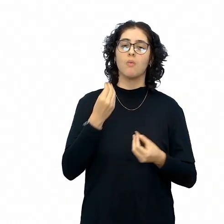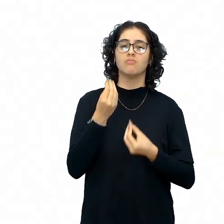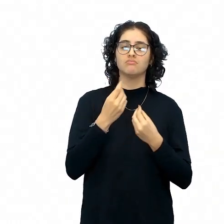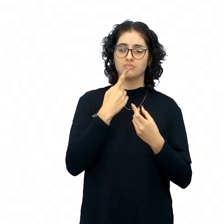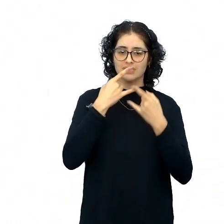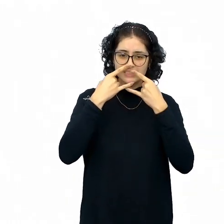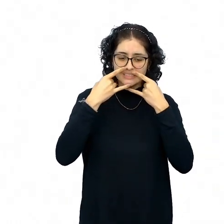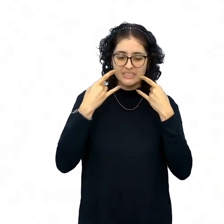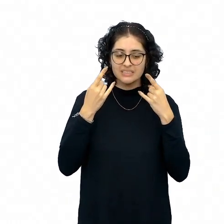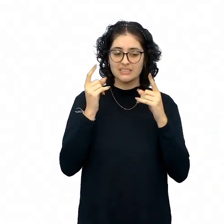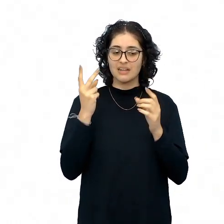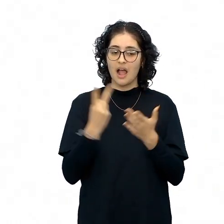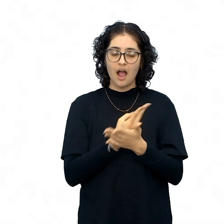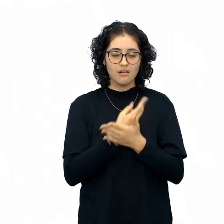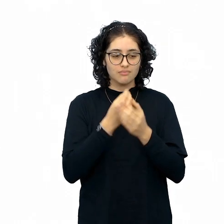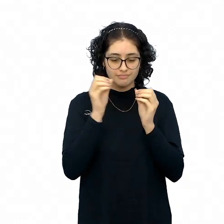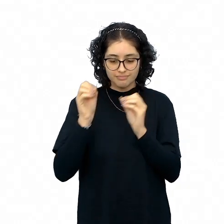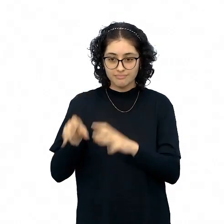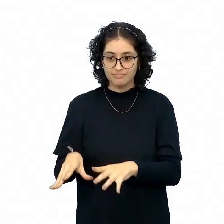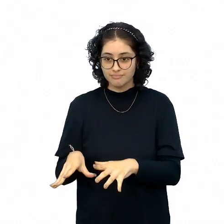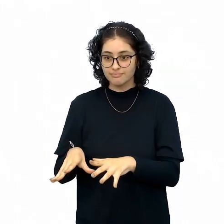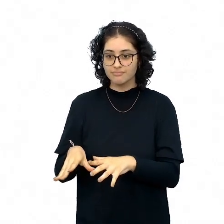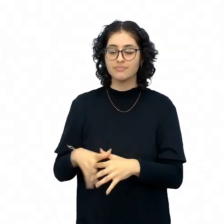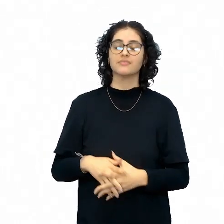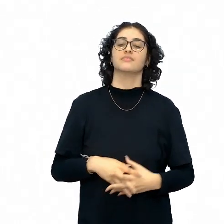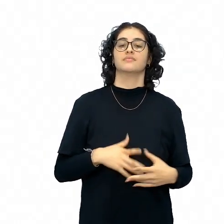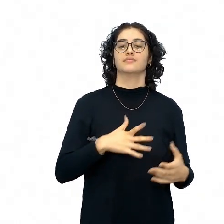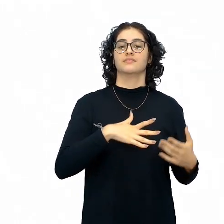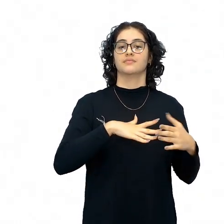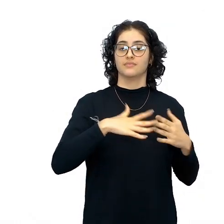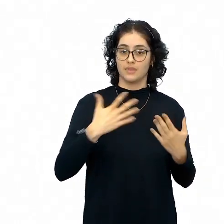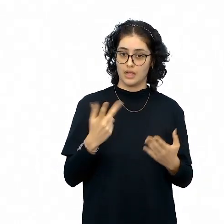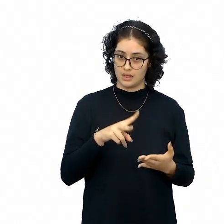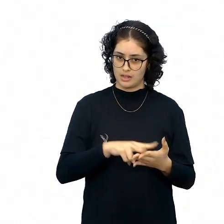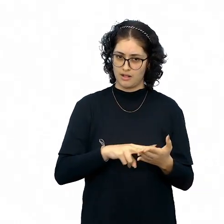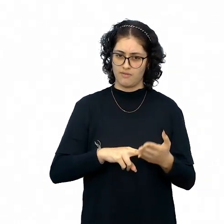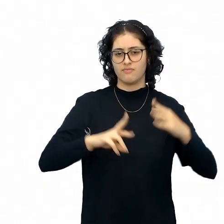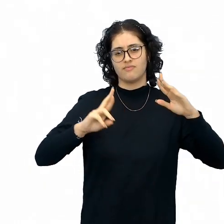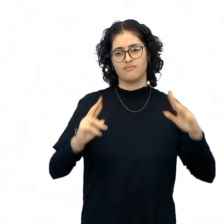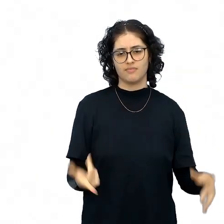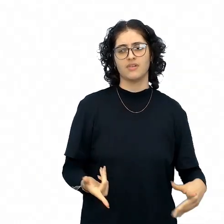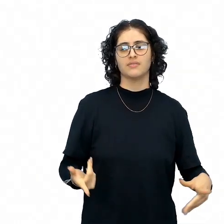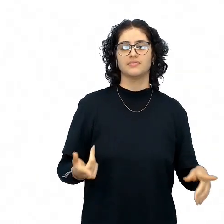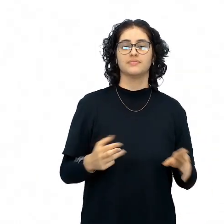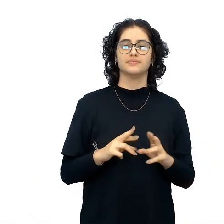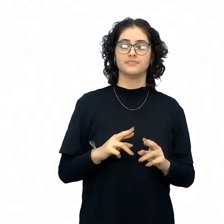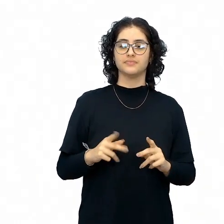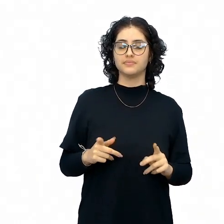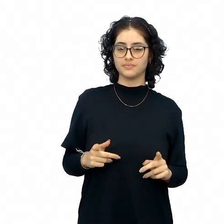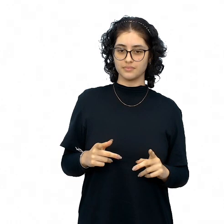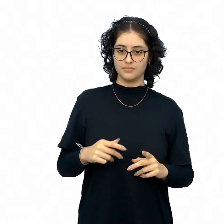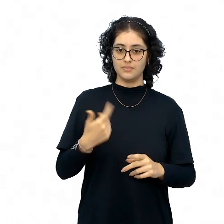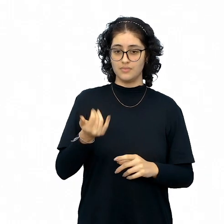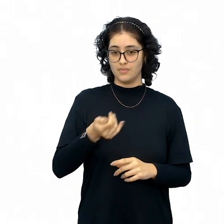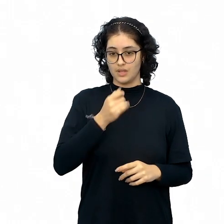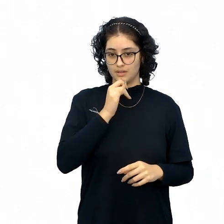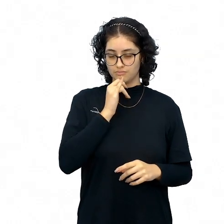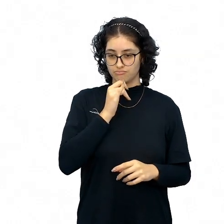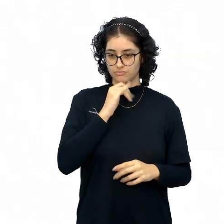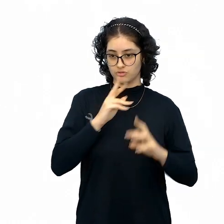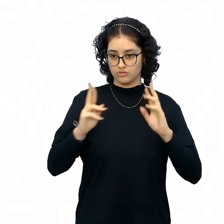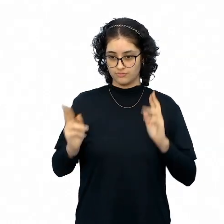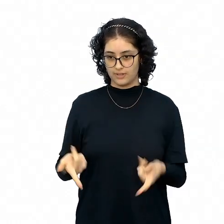de máscaras, não é? Ele vai ler um outro formato aqui, ele vai ler um outro exemplo, né,